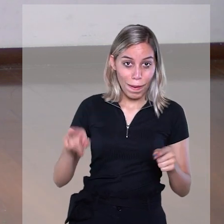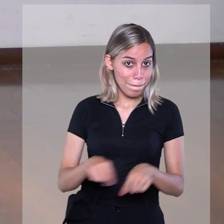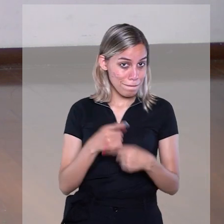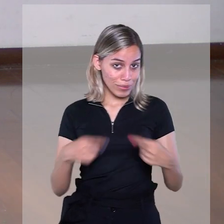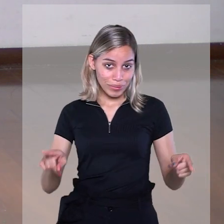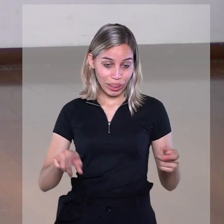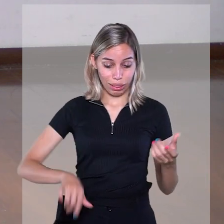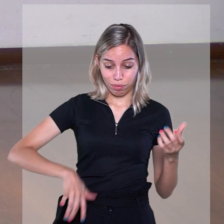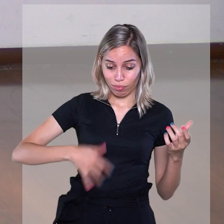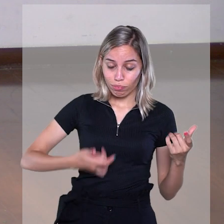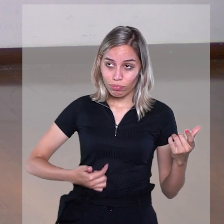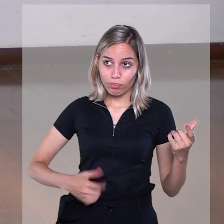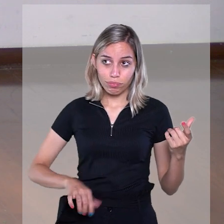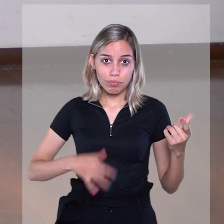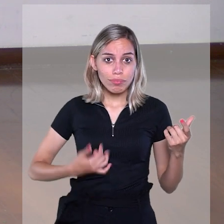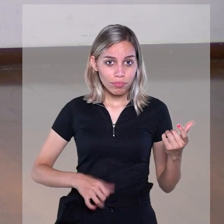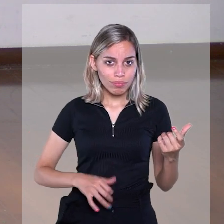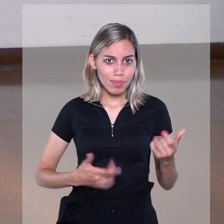de canções.